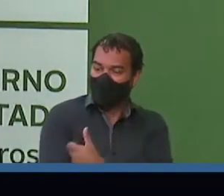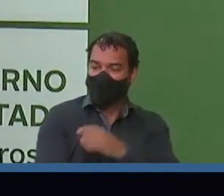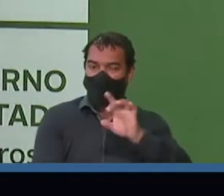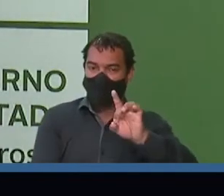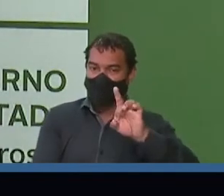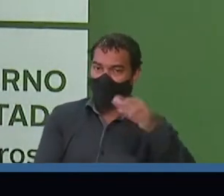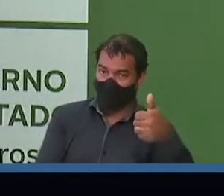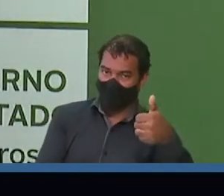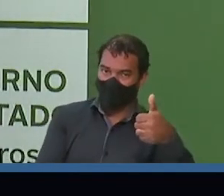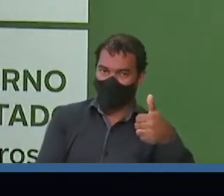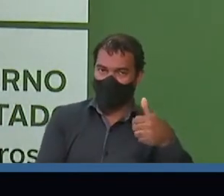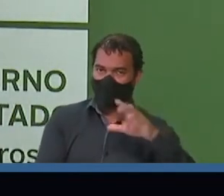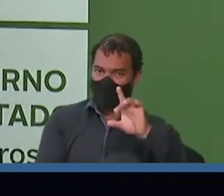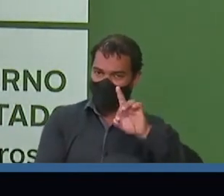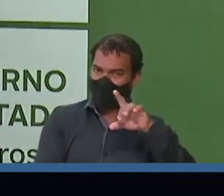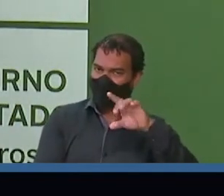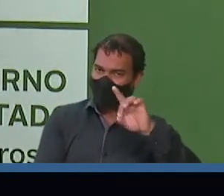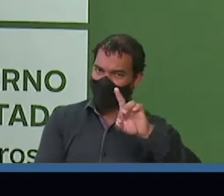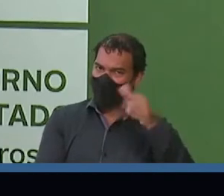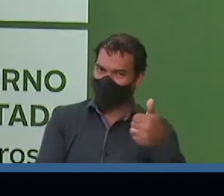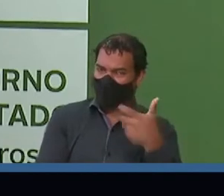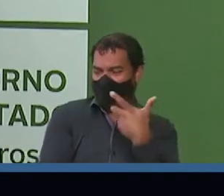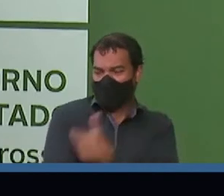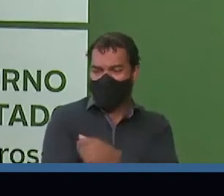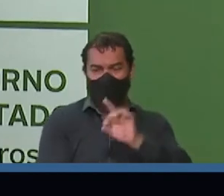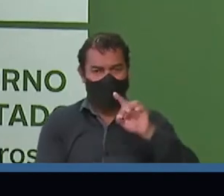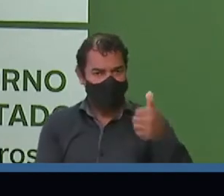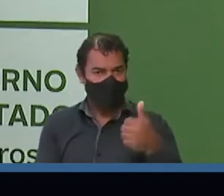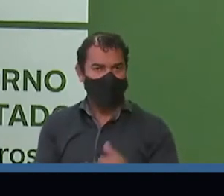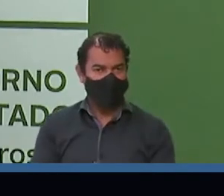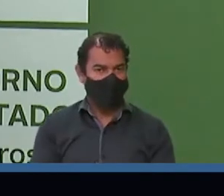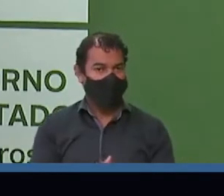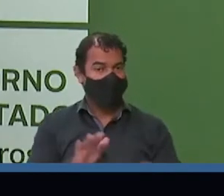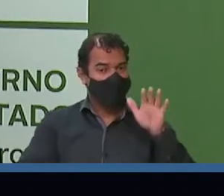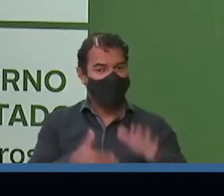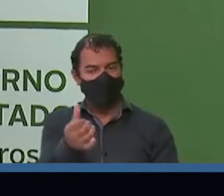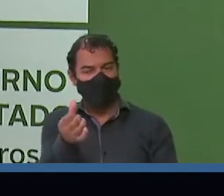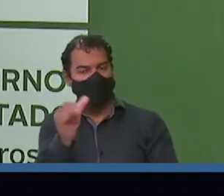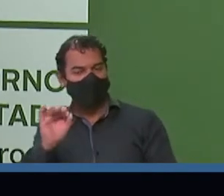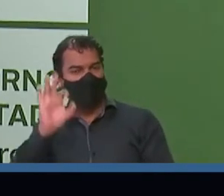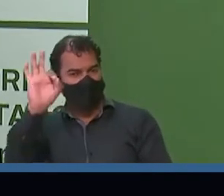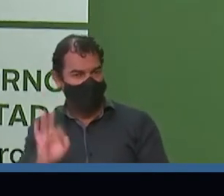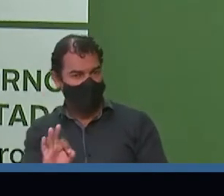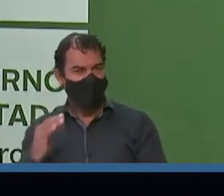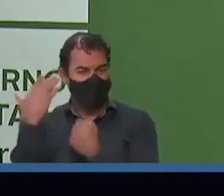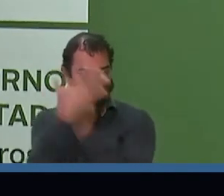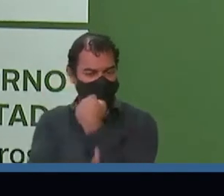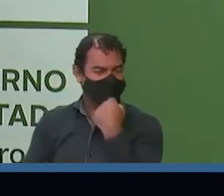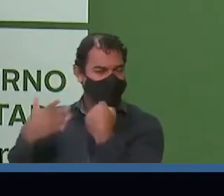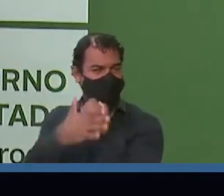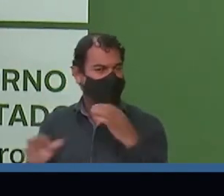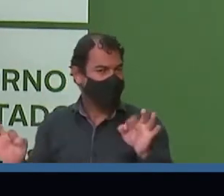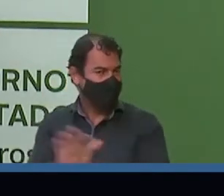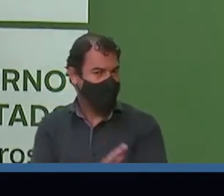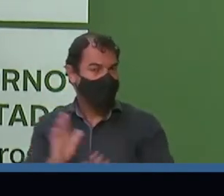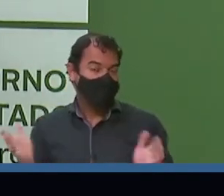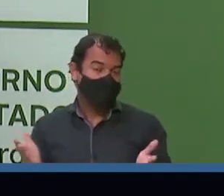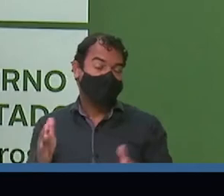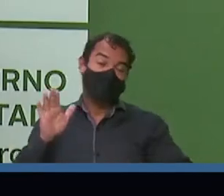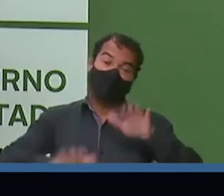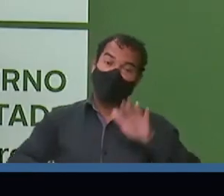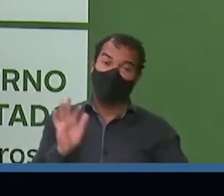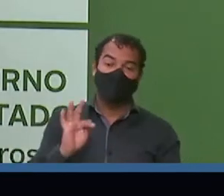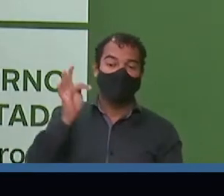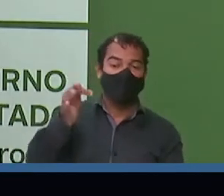com a vacina tomada, primeiro uma dose. E mais de 60% imunizado. Quiçá a gente já conquiste mais